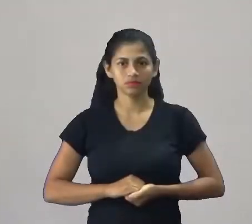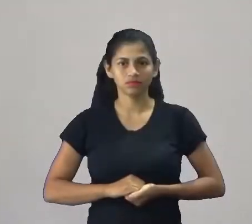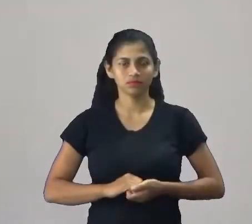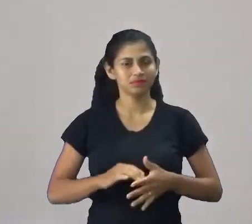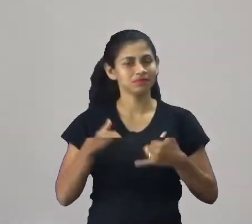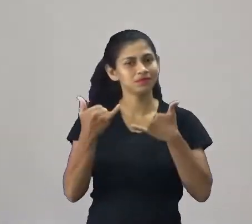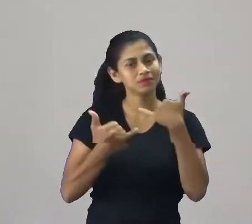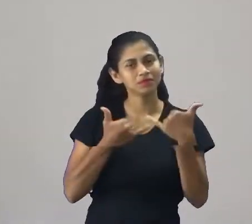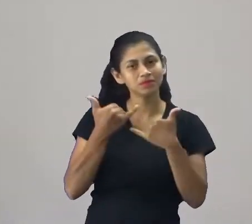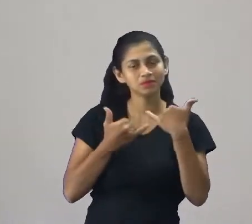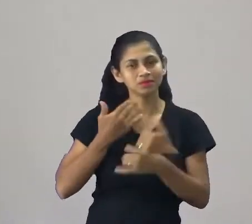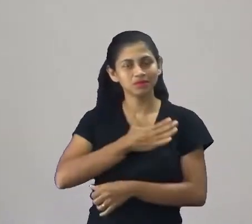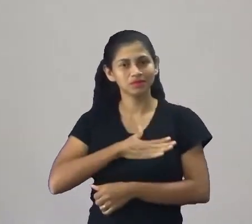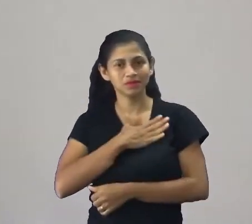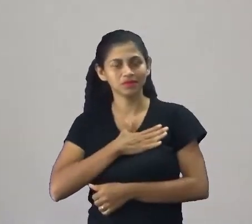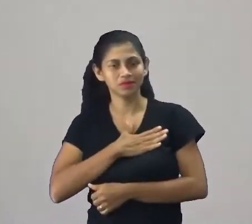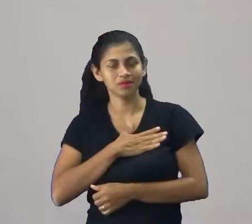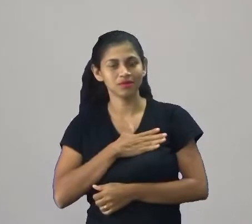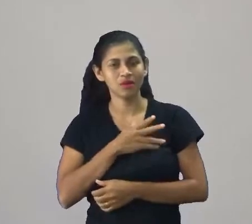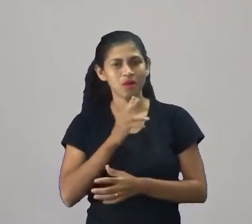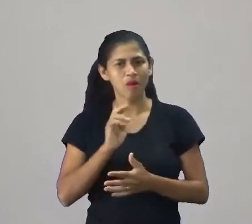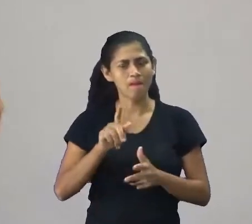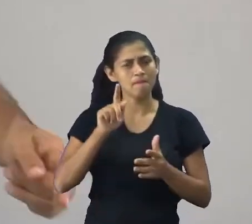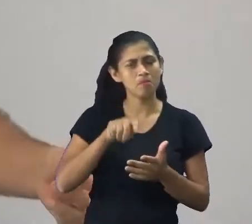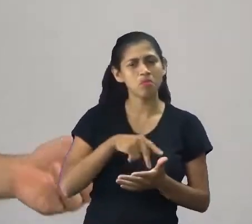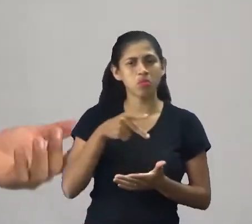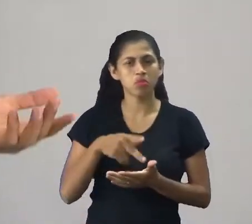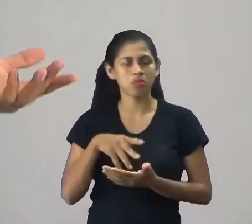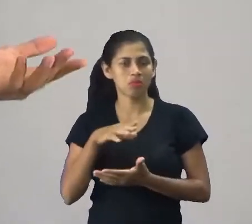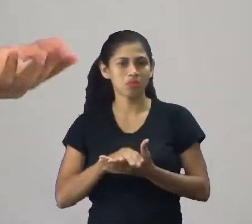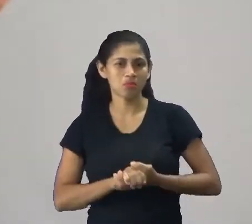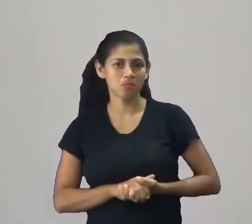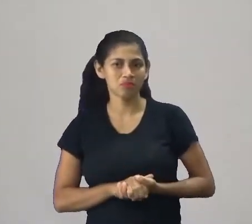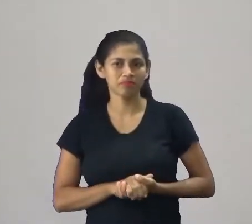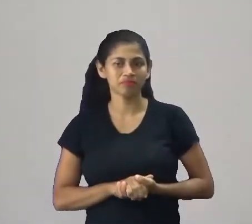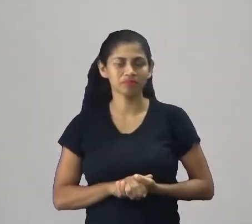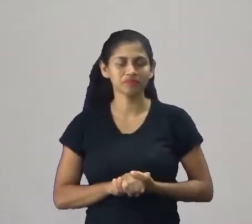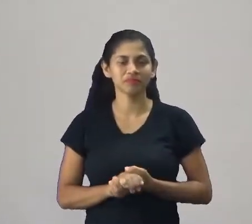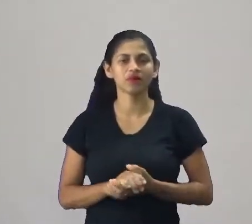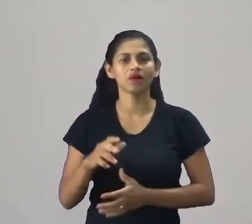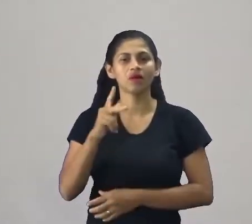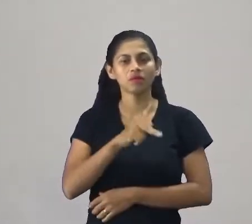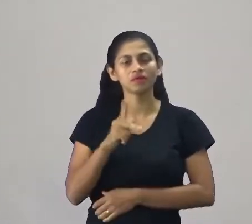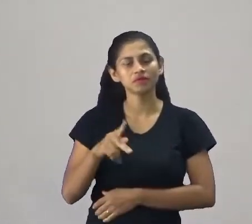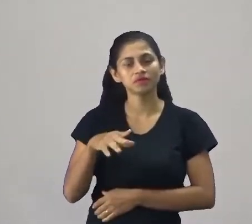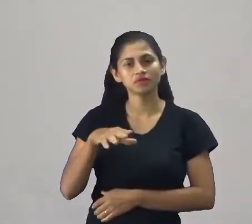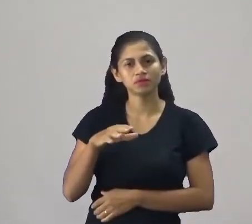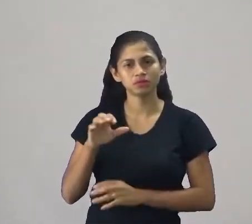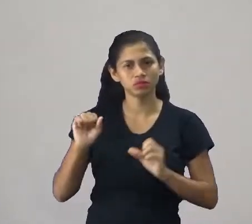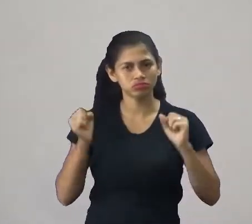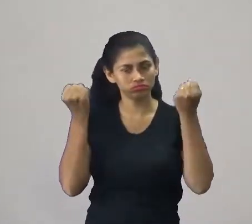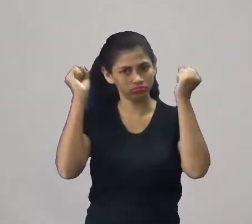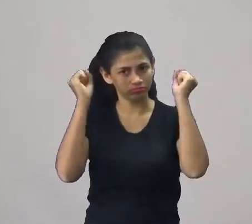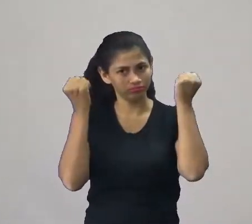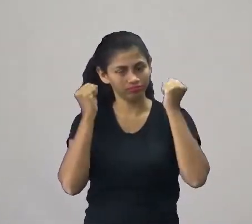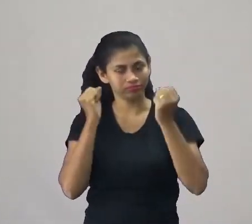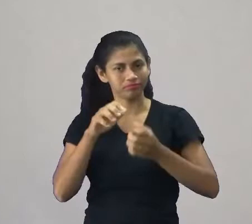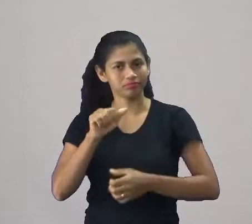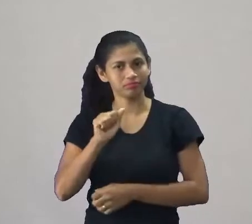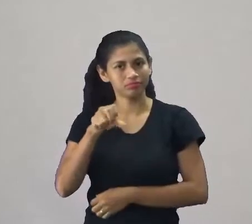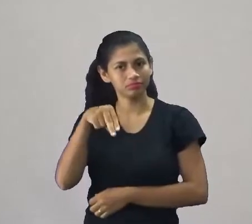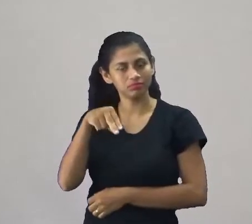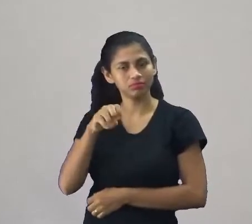De todas as brincadeiras, a que eu gosto a melhor é pular corda, é pular corda. Olá, eu sou André Vasconcelos, professor de Educação Física, e agora a gente